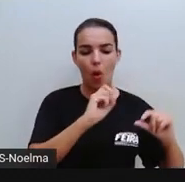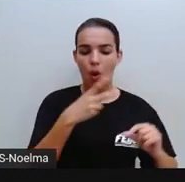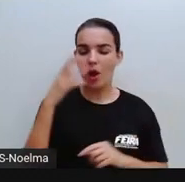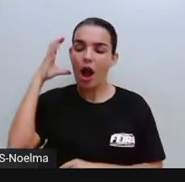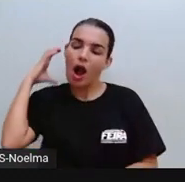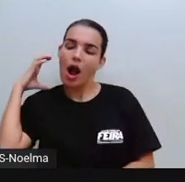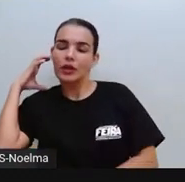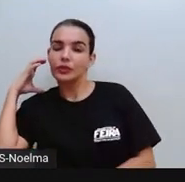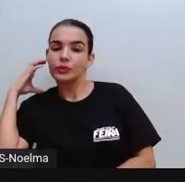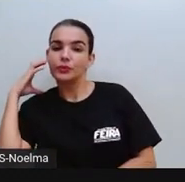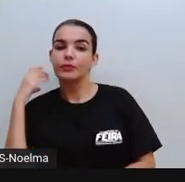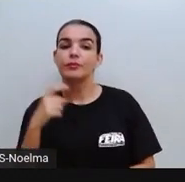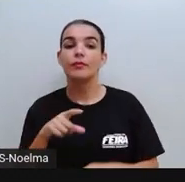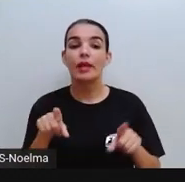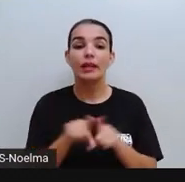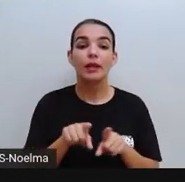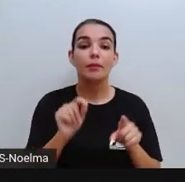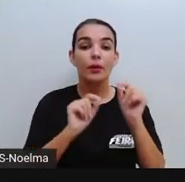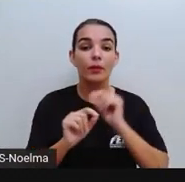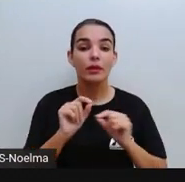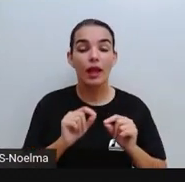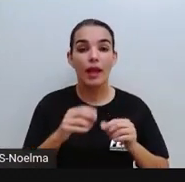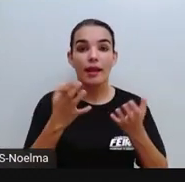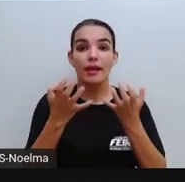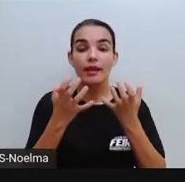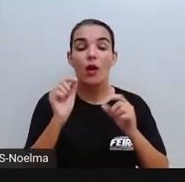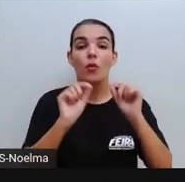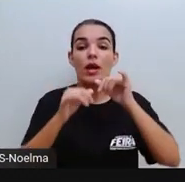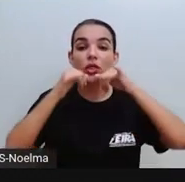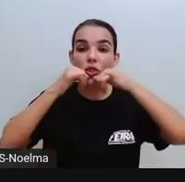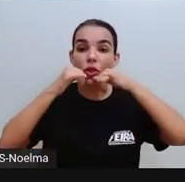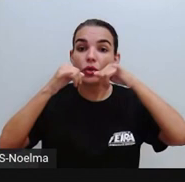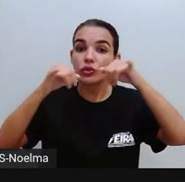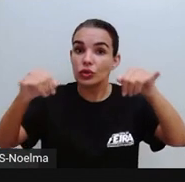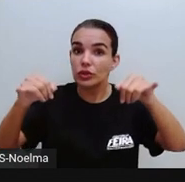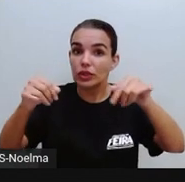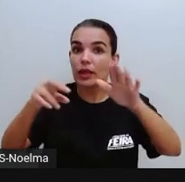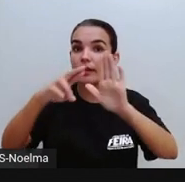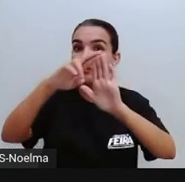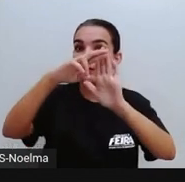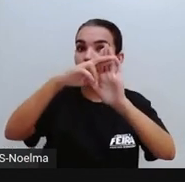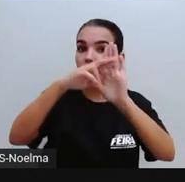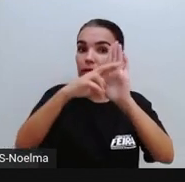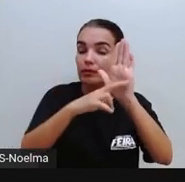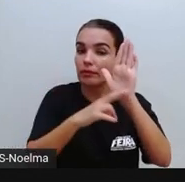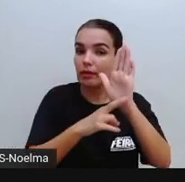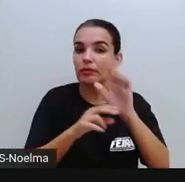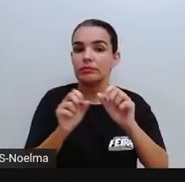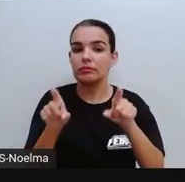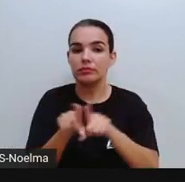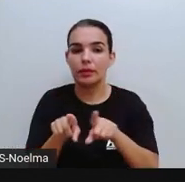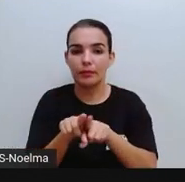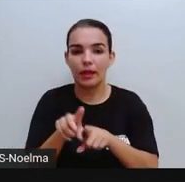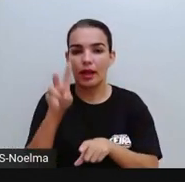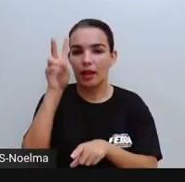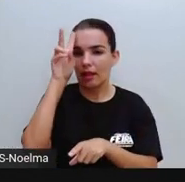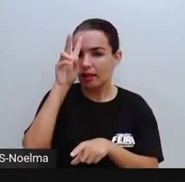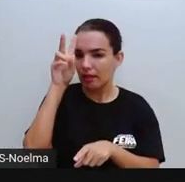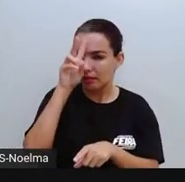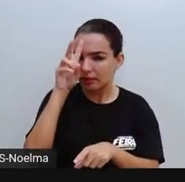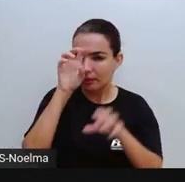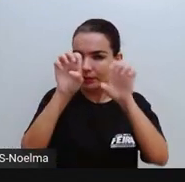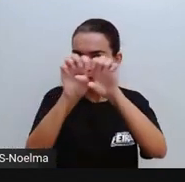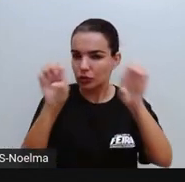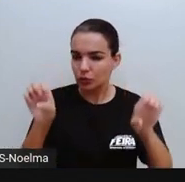rádio e de TV decido o fato que noticiar a E cria um roteiro da notícia então lembre da e